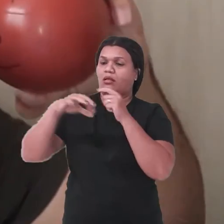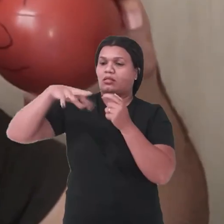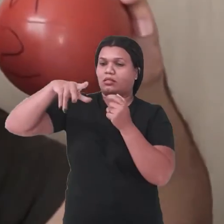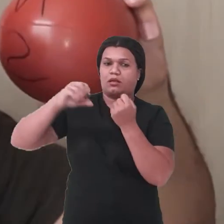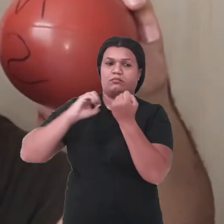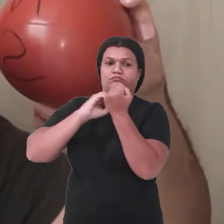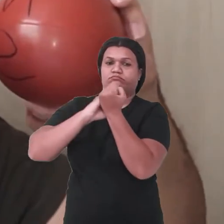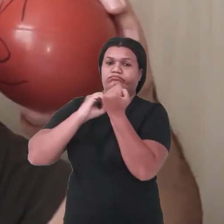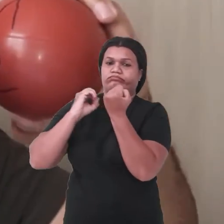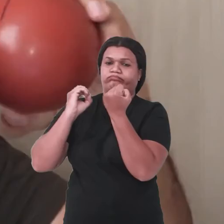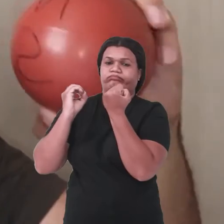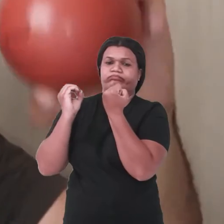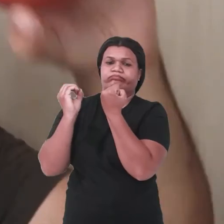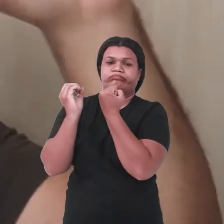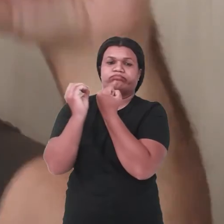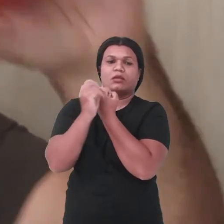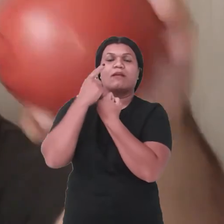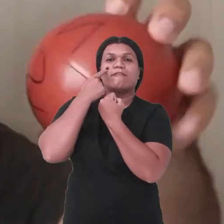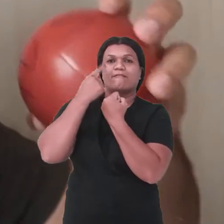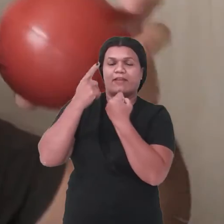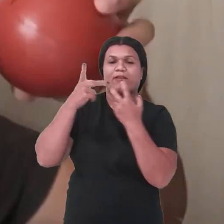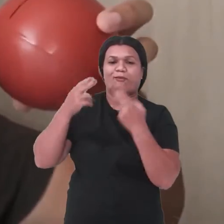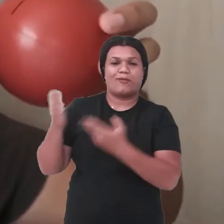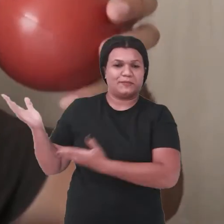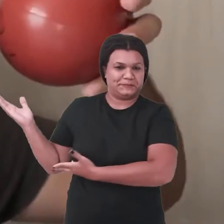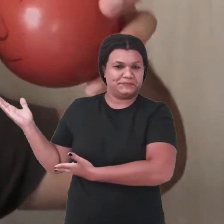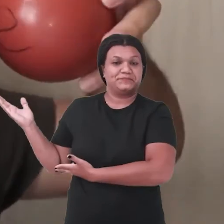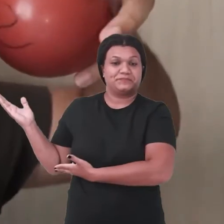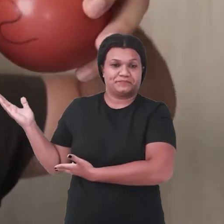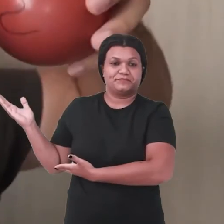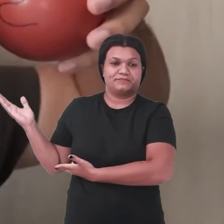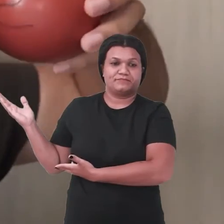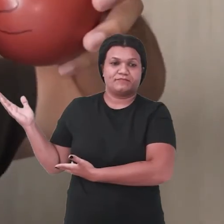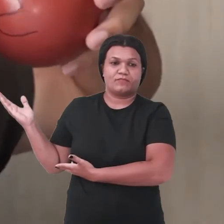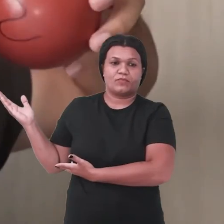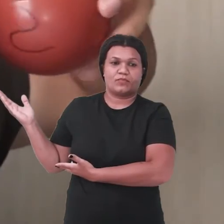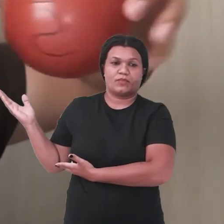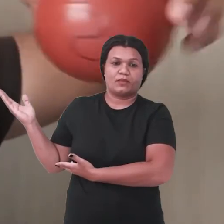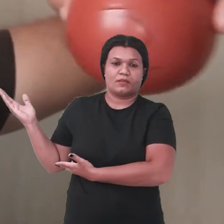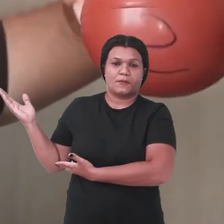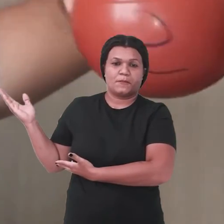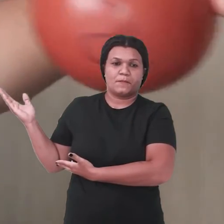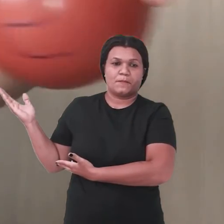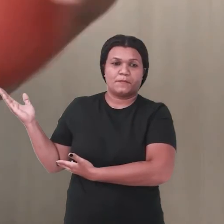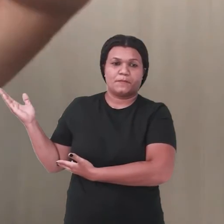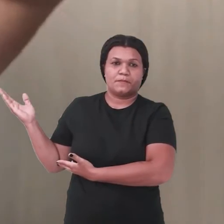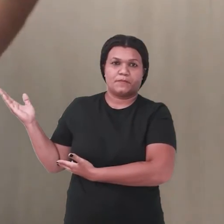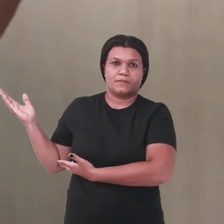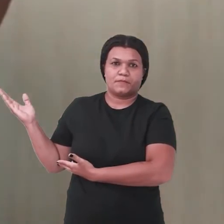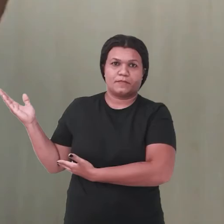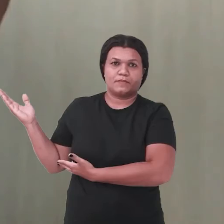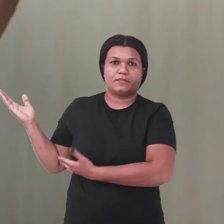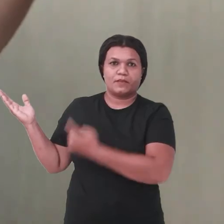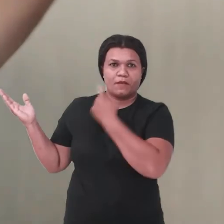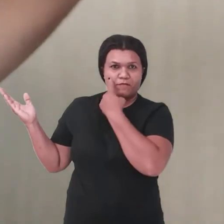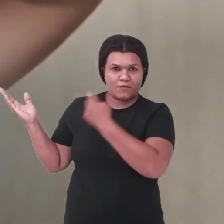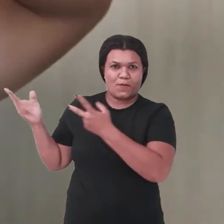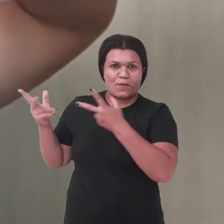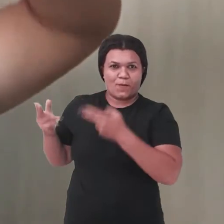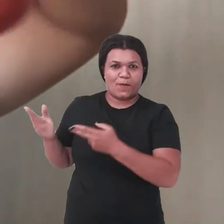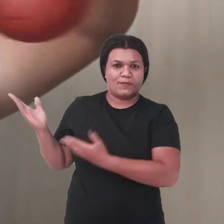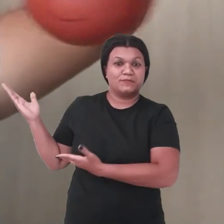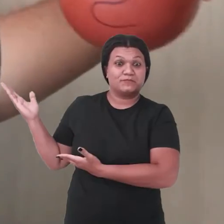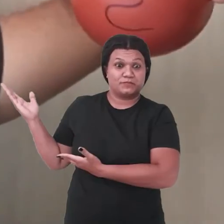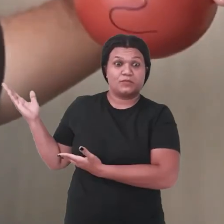está firme aqui nessa resenha. Padrinho, se liga então. O movimento de translação é o movimento que a Terra faz em torno